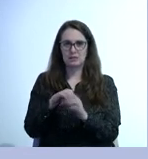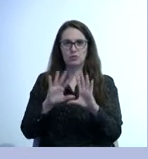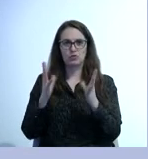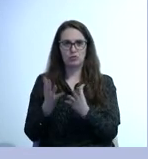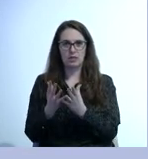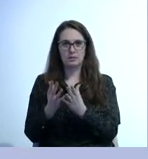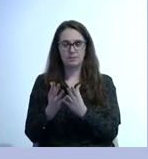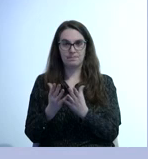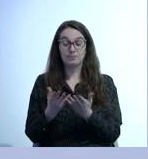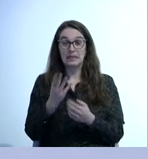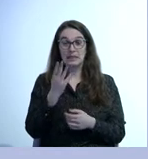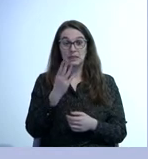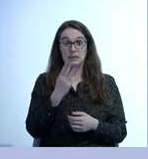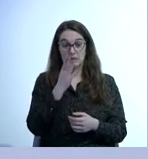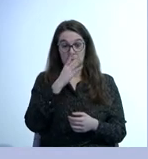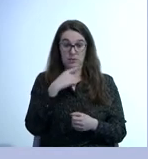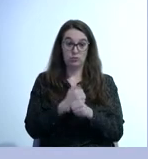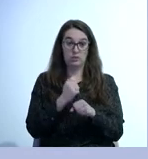trabalha no campo,